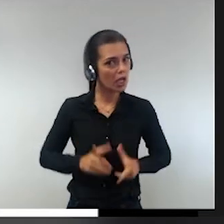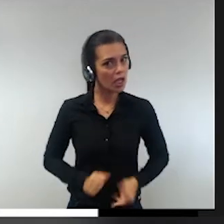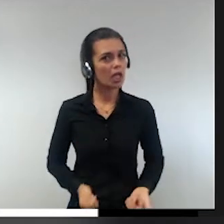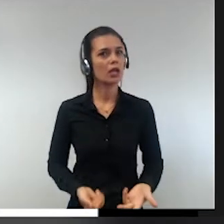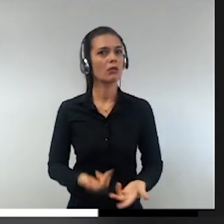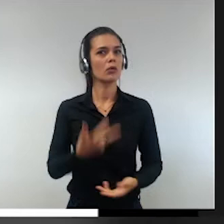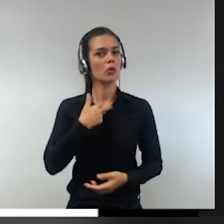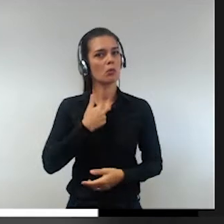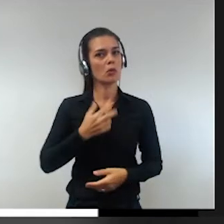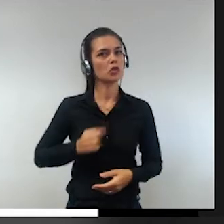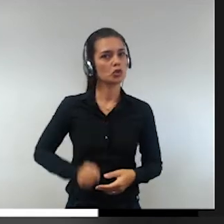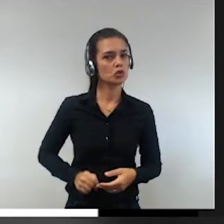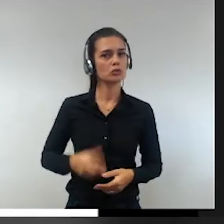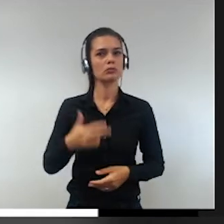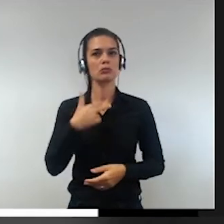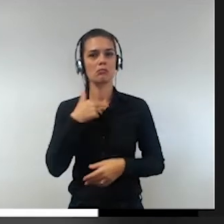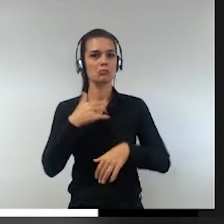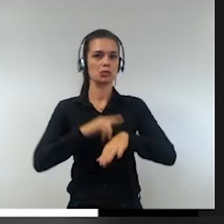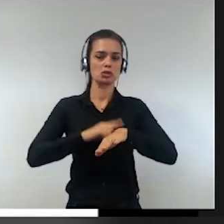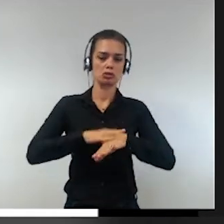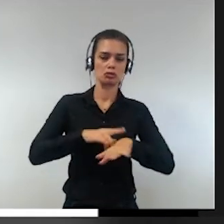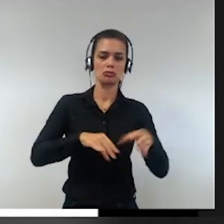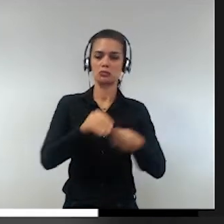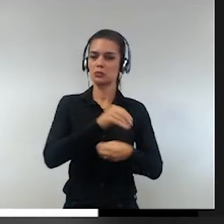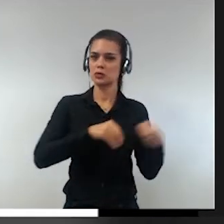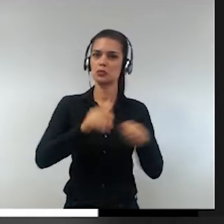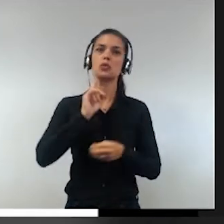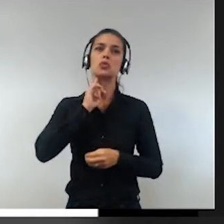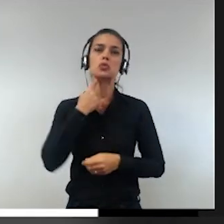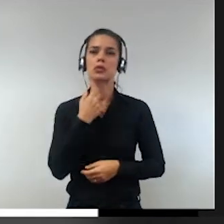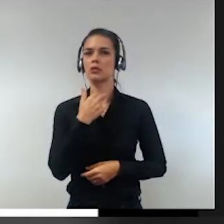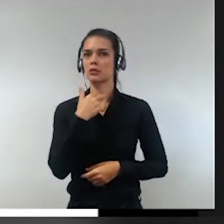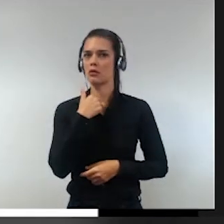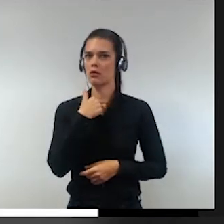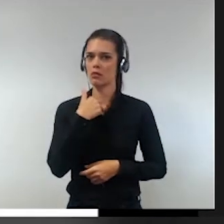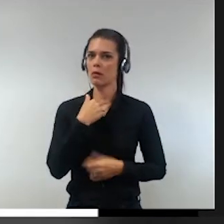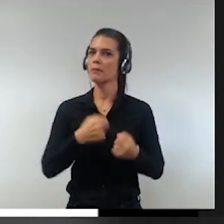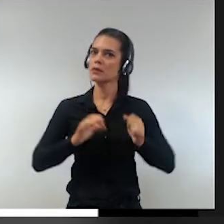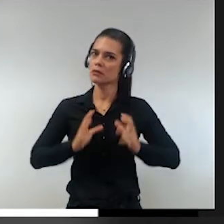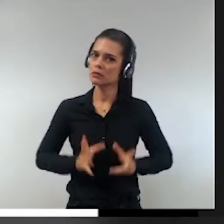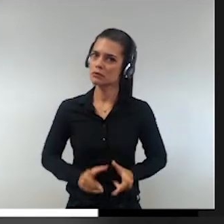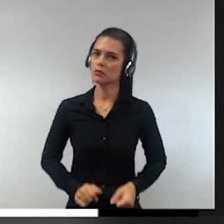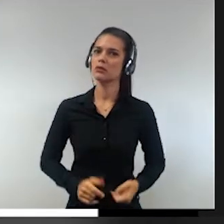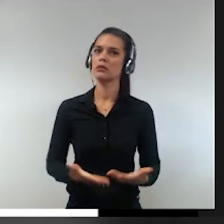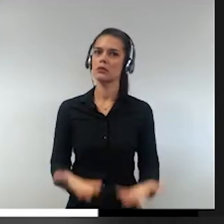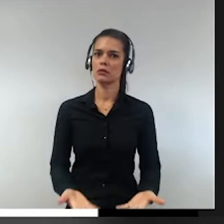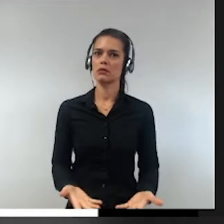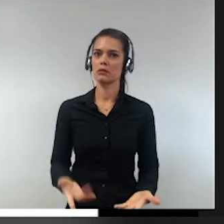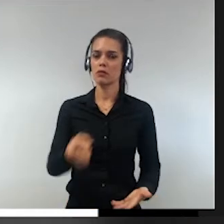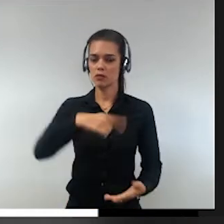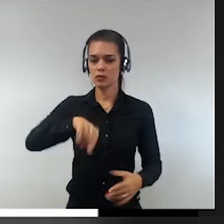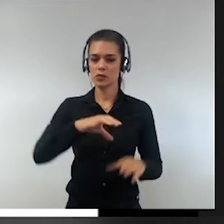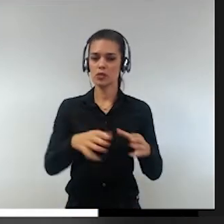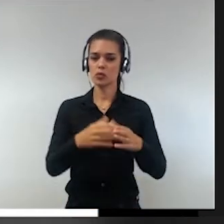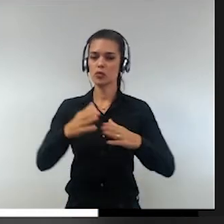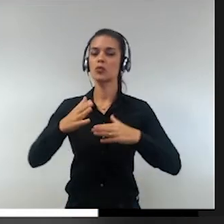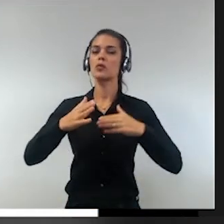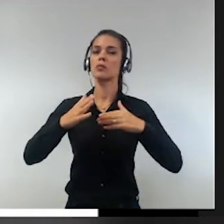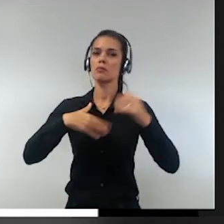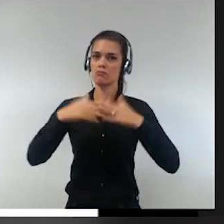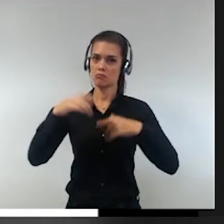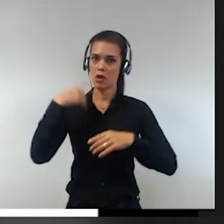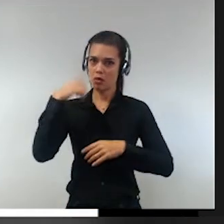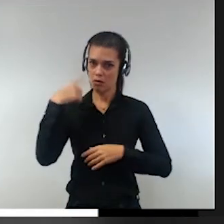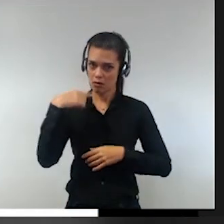xixi que não pode ter. Aos colegas advogados, eu peço atenção, isso vai ser motivo de muitas demandas daqui para frente, porque cada vez mais, na medida